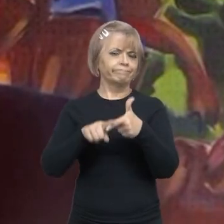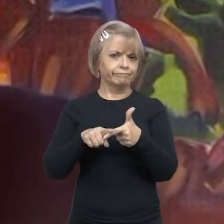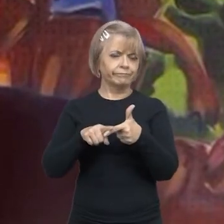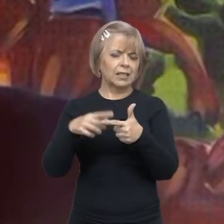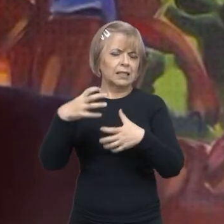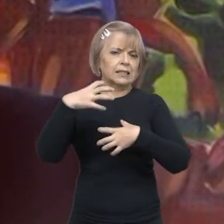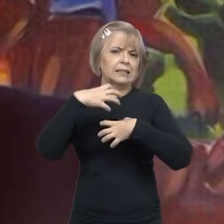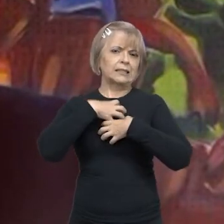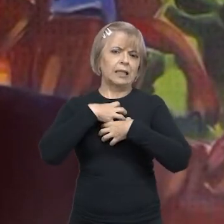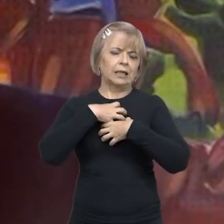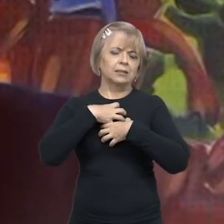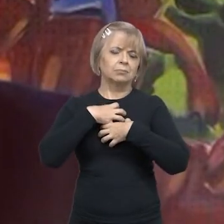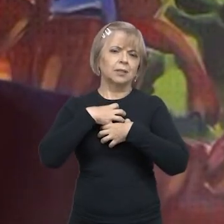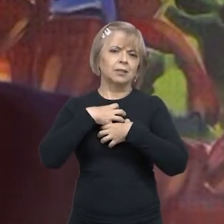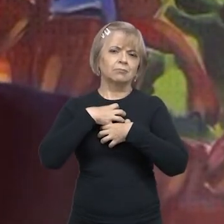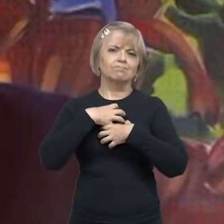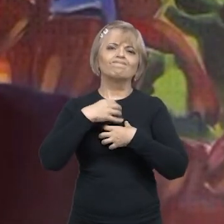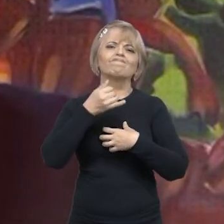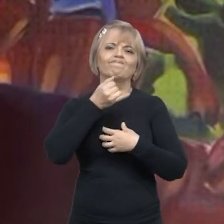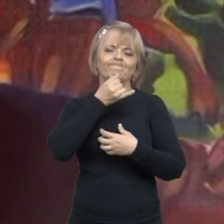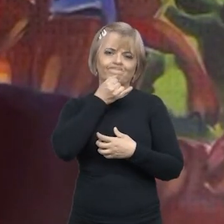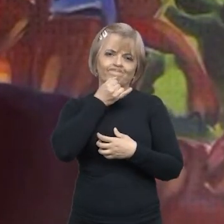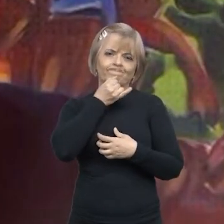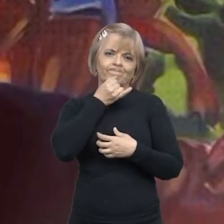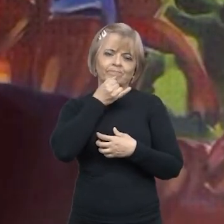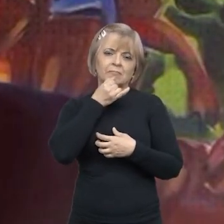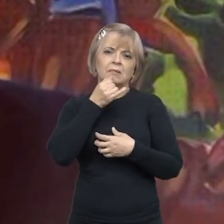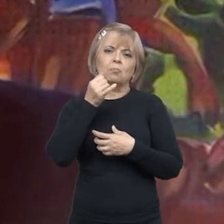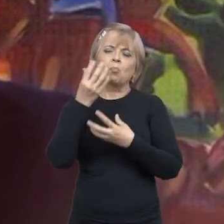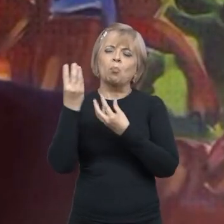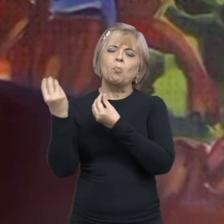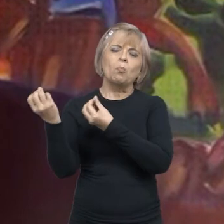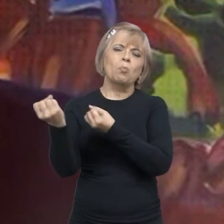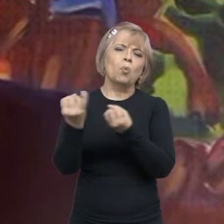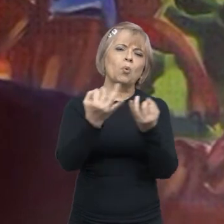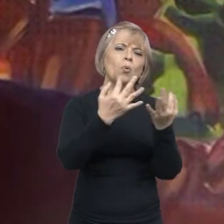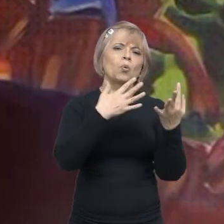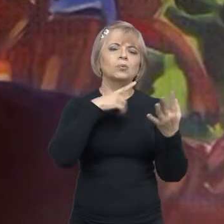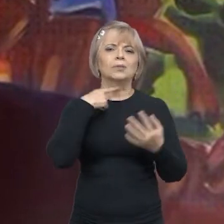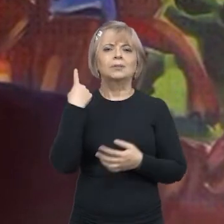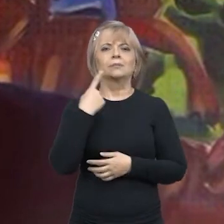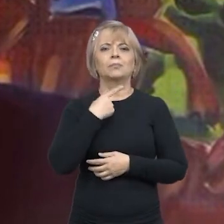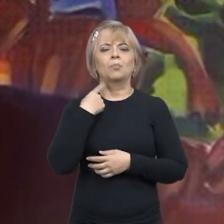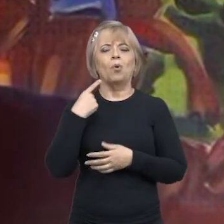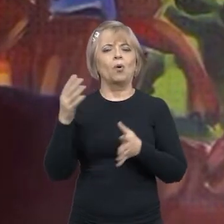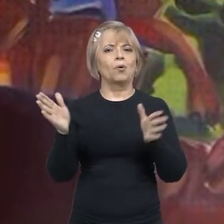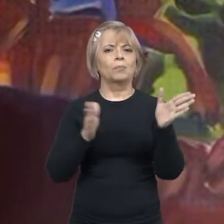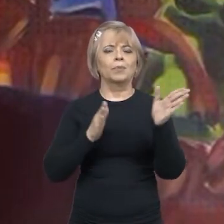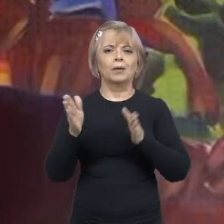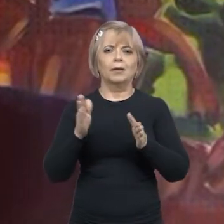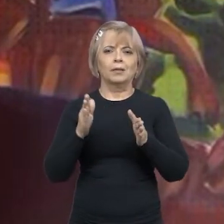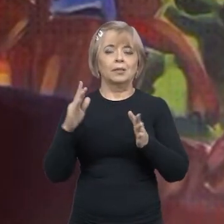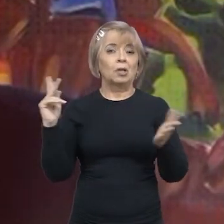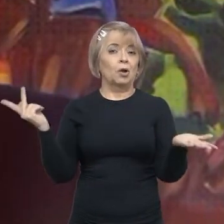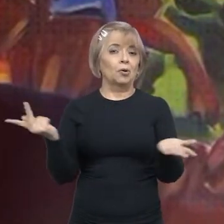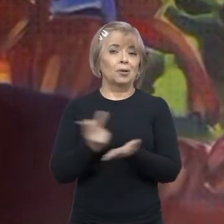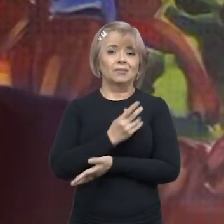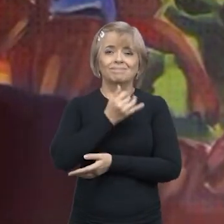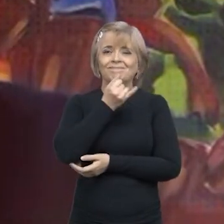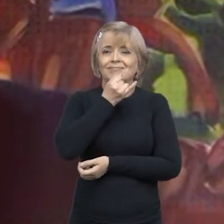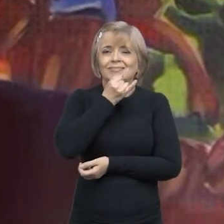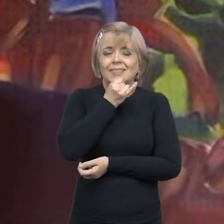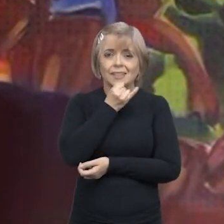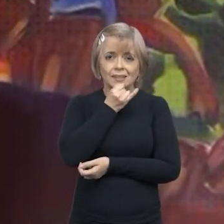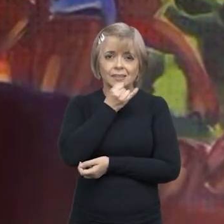profundo sentimento de pesar em relação às mortes nesse período de pandemia. É um fato muito